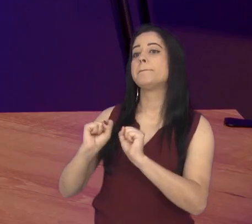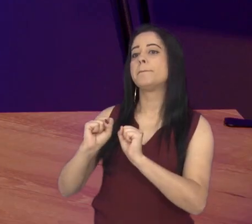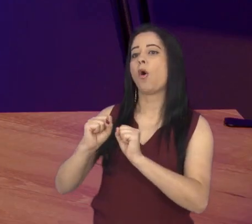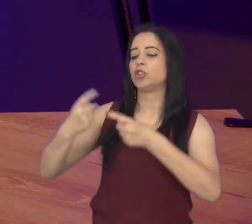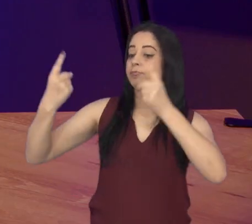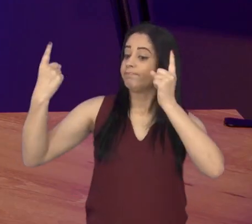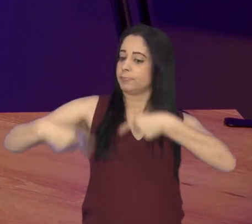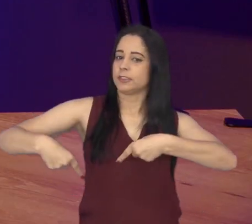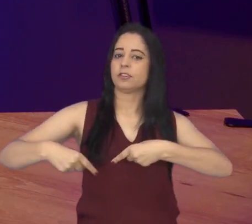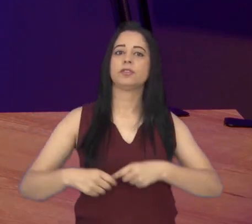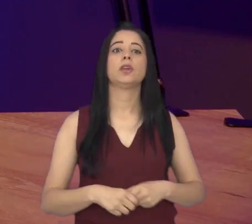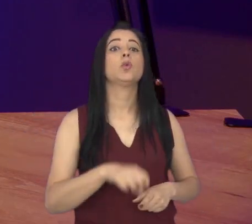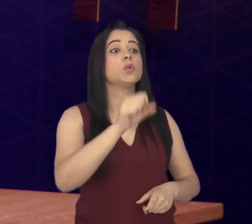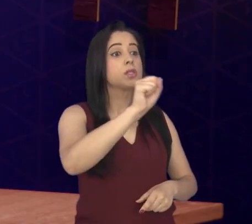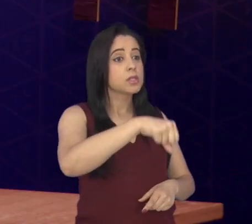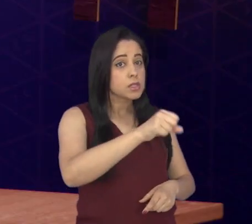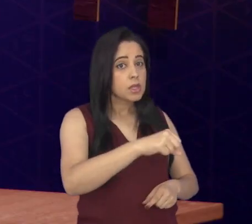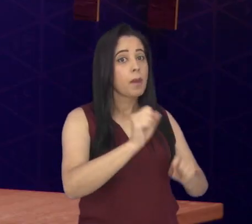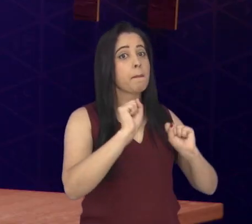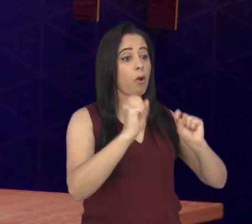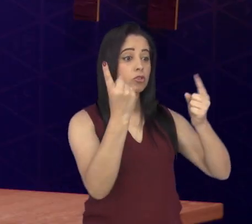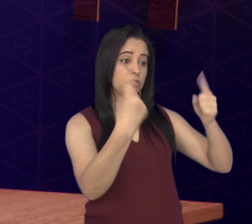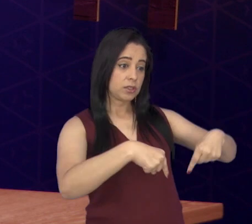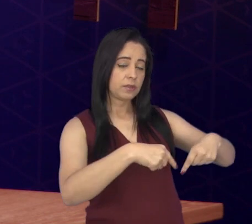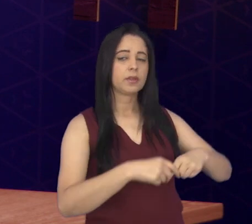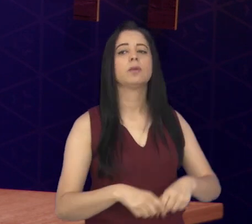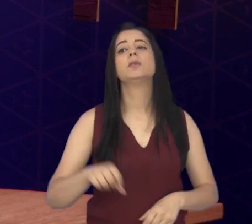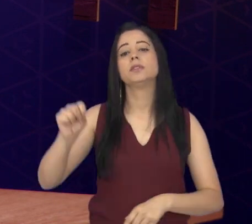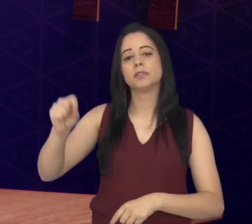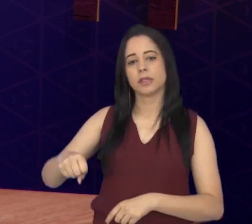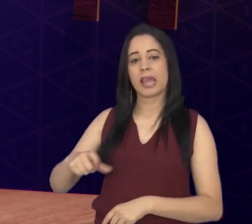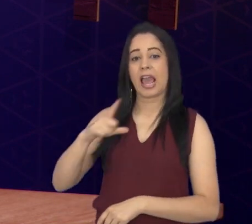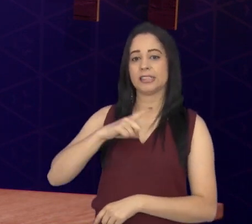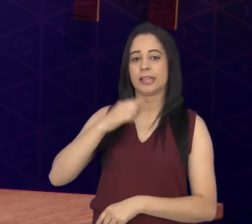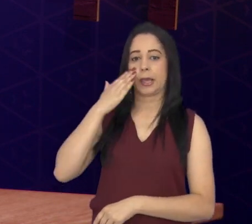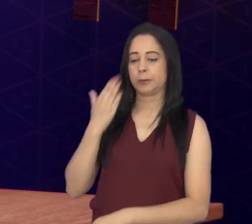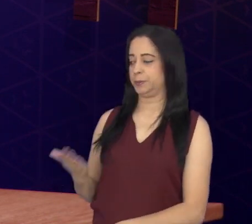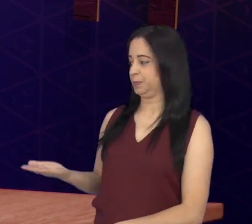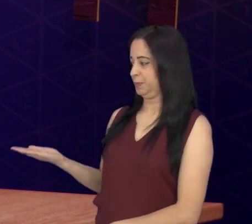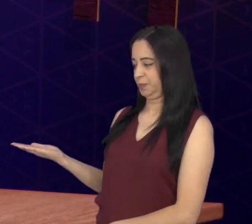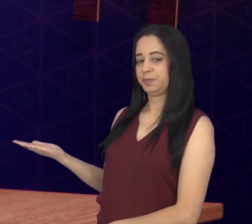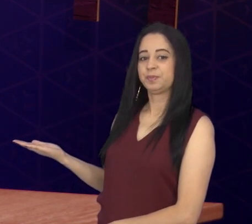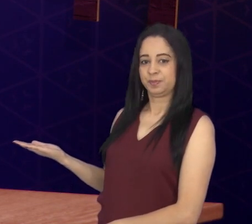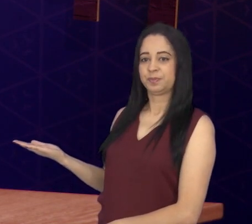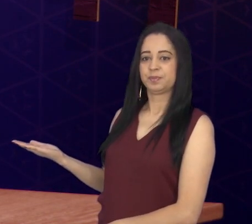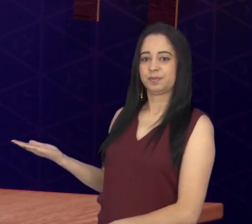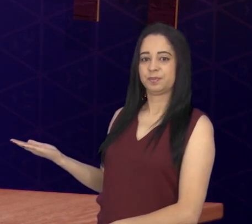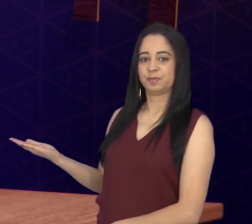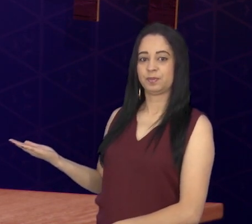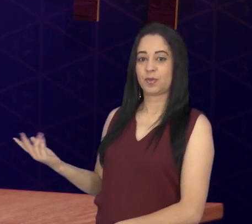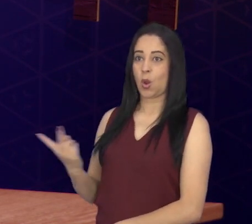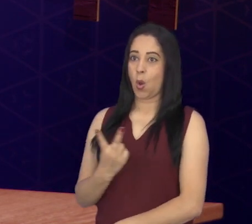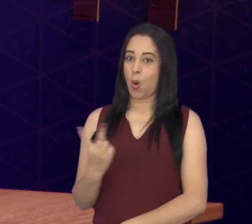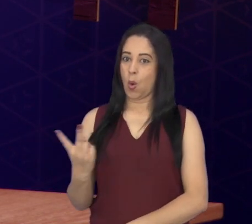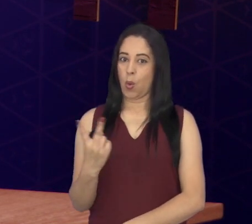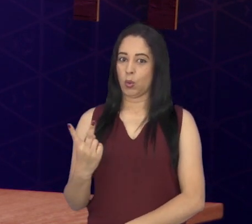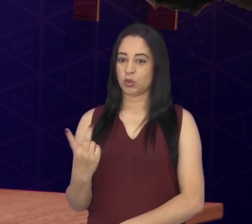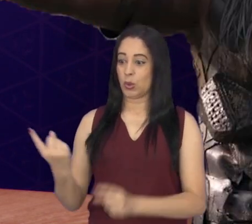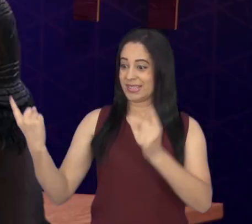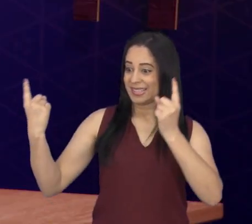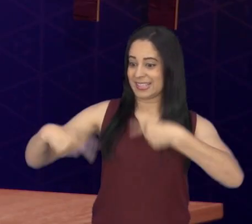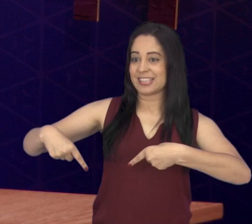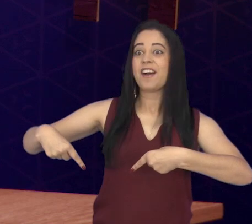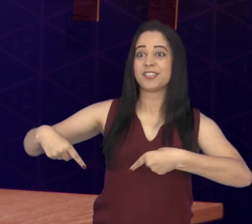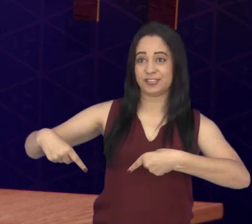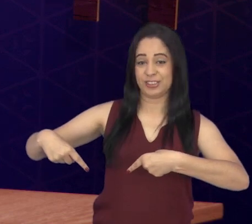ser desafiado. Ele pode ser desafiado. E aí, isso, inclusive, acontece no filme. O T'Challa é desafiado